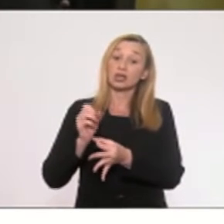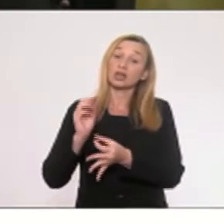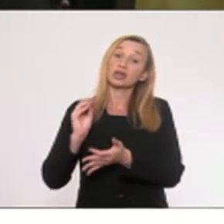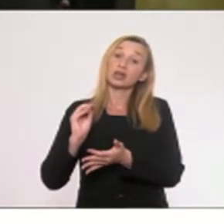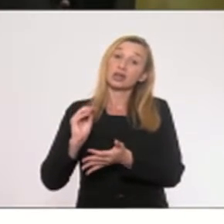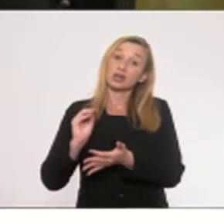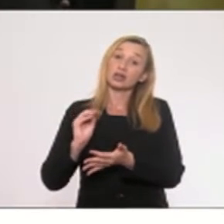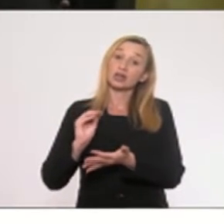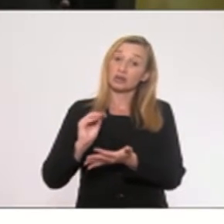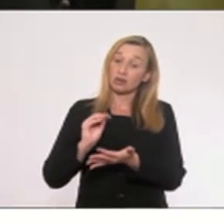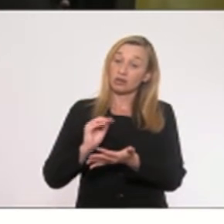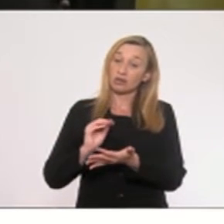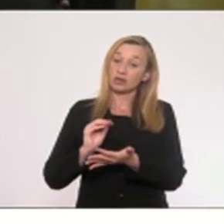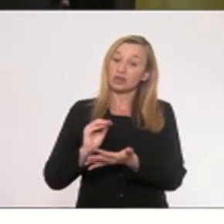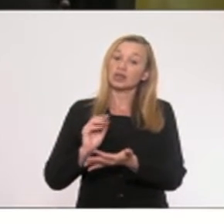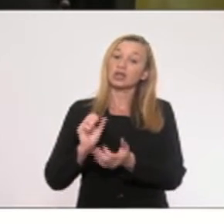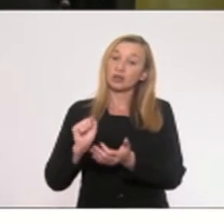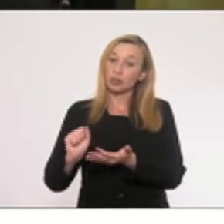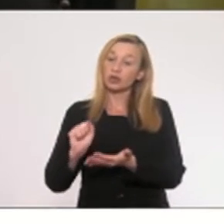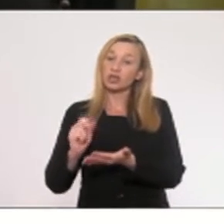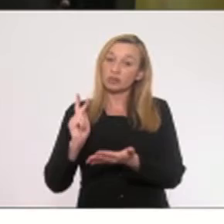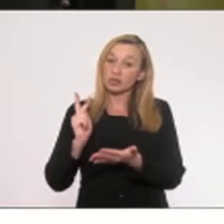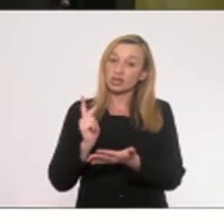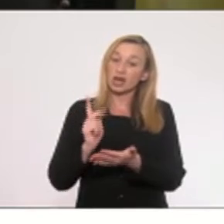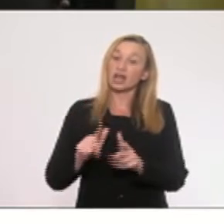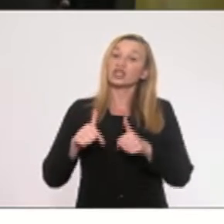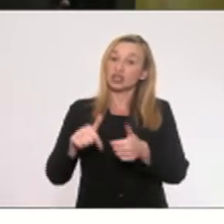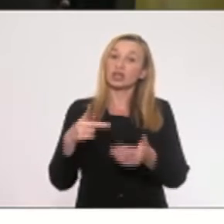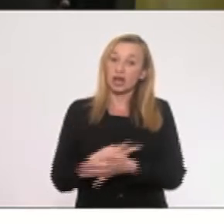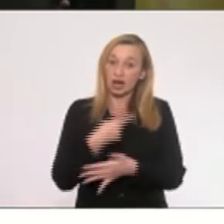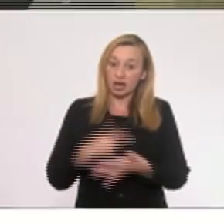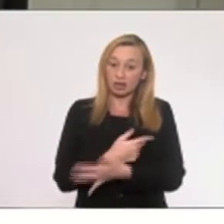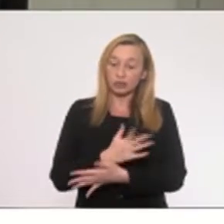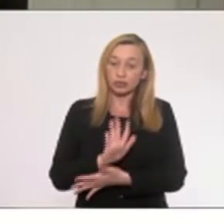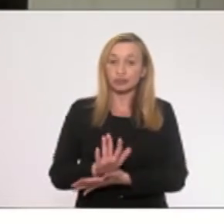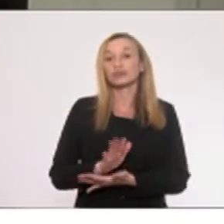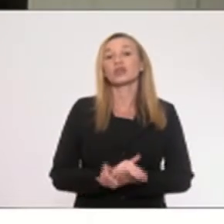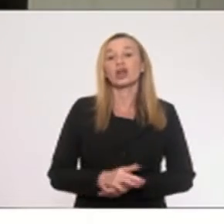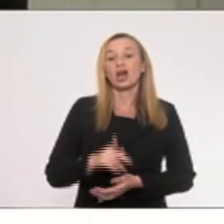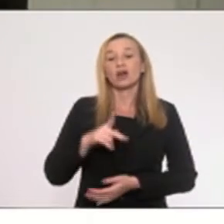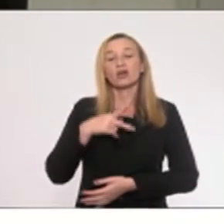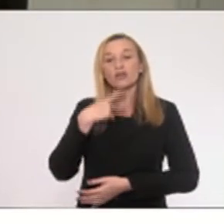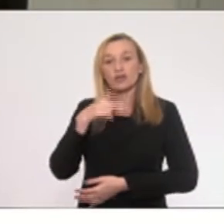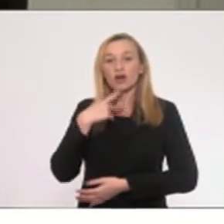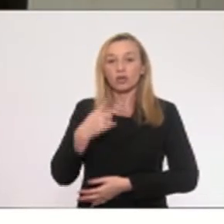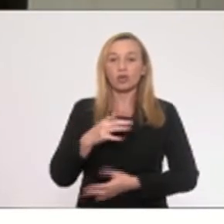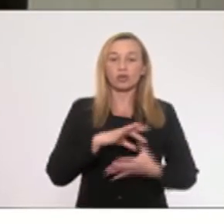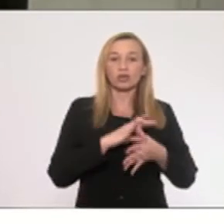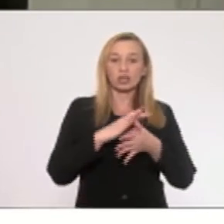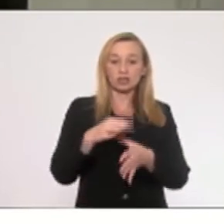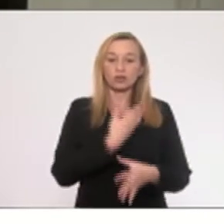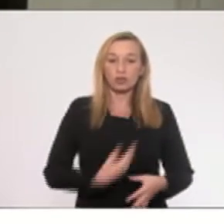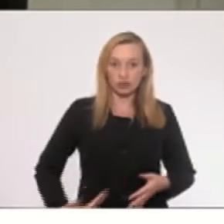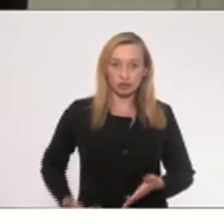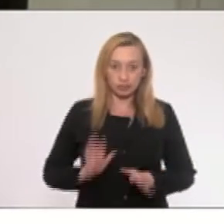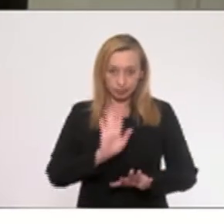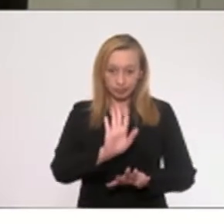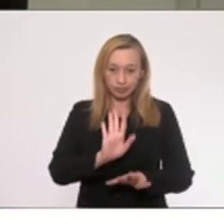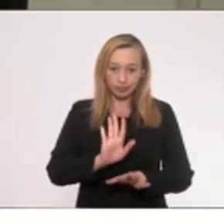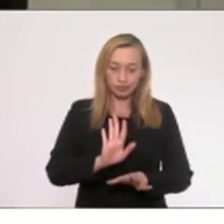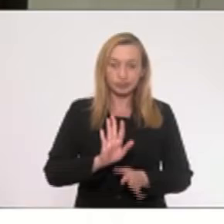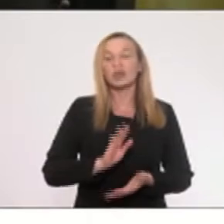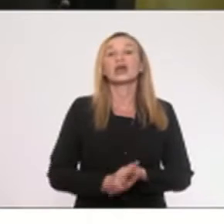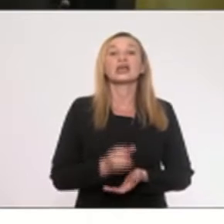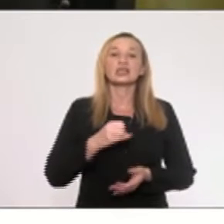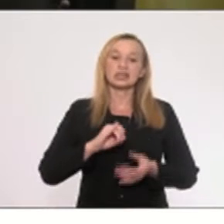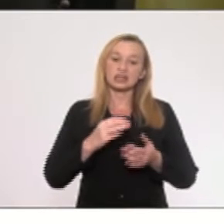em dívida ativa que já foi tem trânsito em julgado de Vossa Excelência questão me judicial. permite, e aí falo como líder do governo. O governo tomou duas... Vossa Excelência Inclusive, me